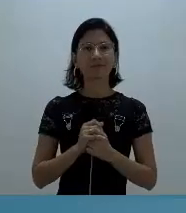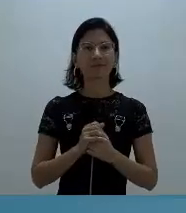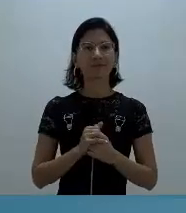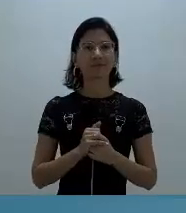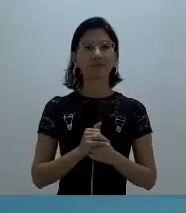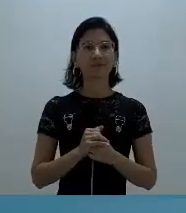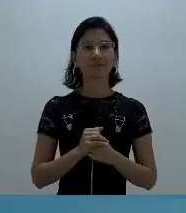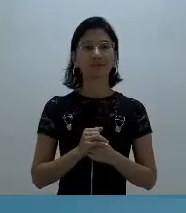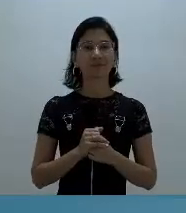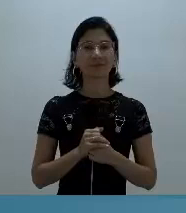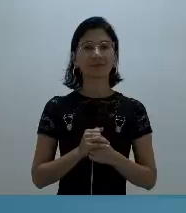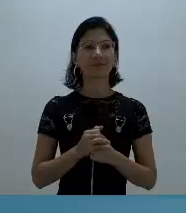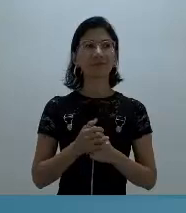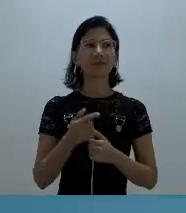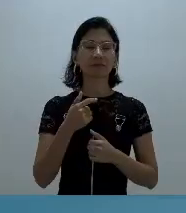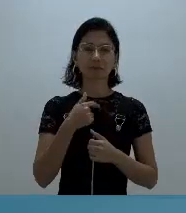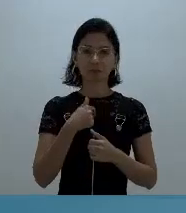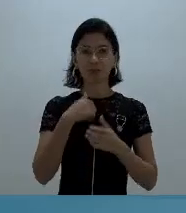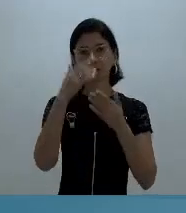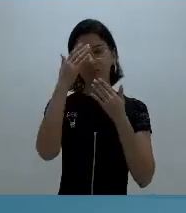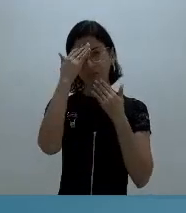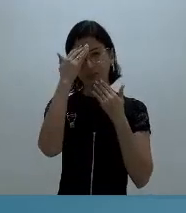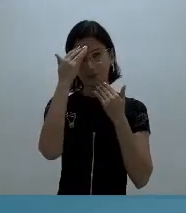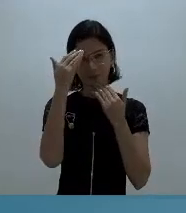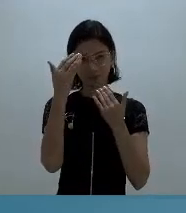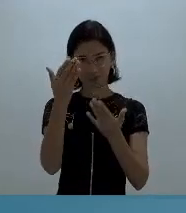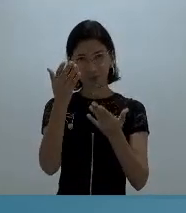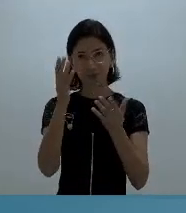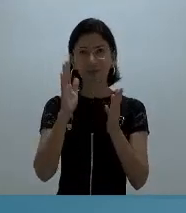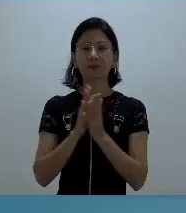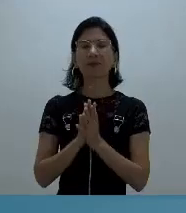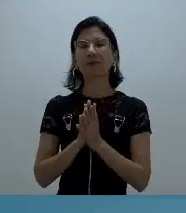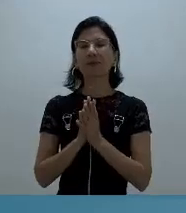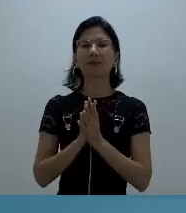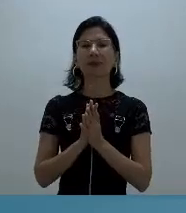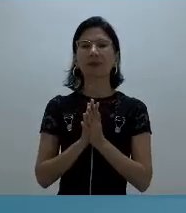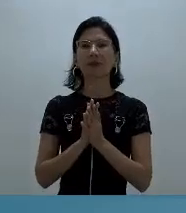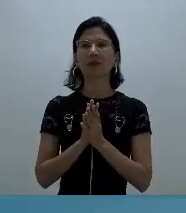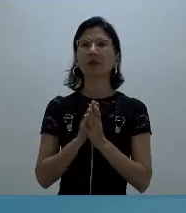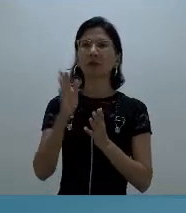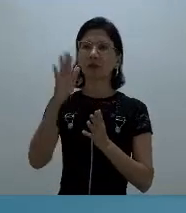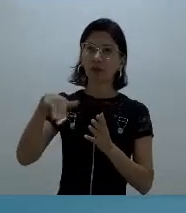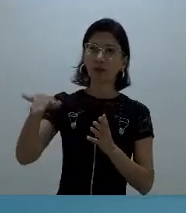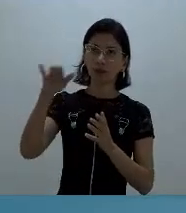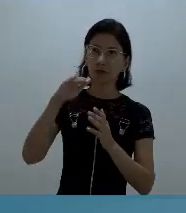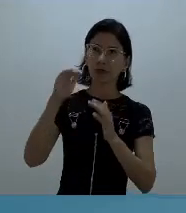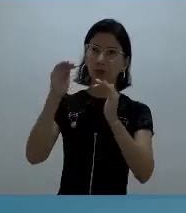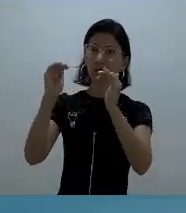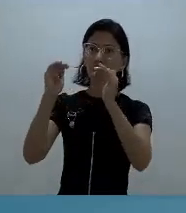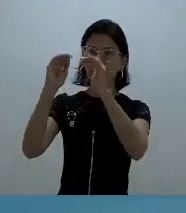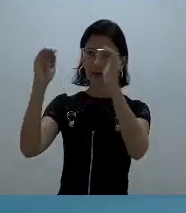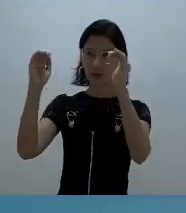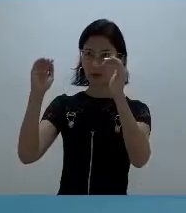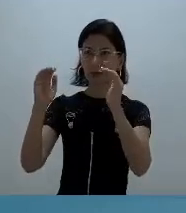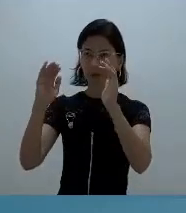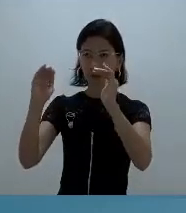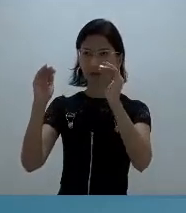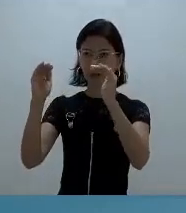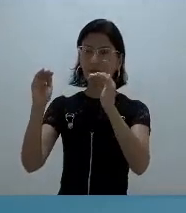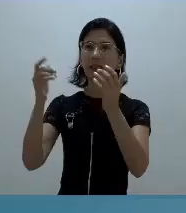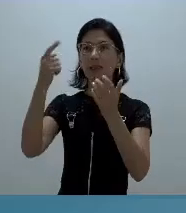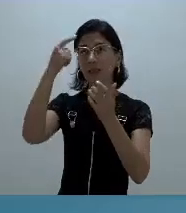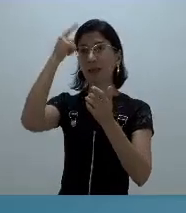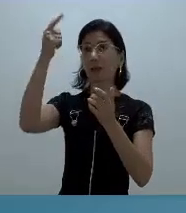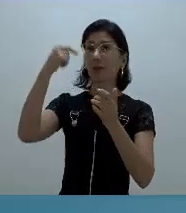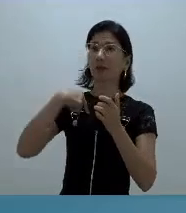Eu gostaria de agradecer ao Tribunal Clínico pela defesa, pelo registro que eu